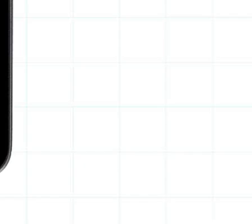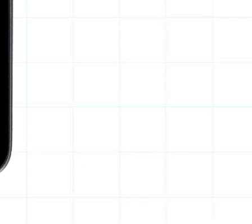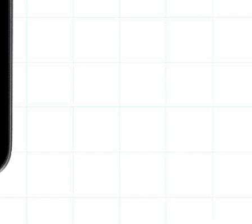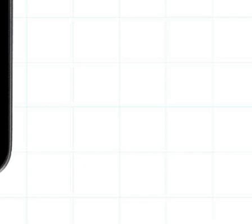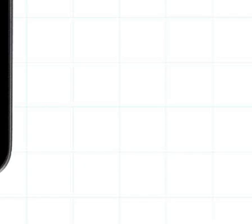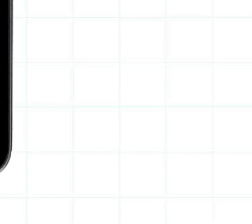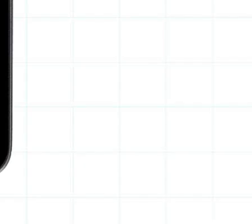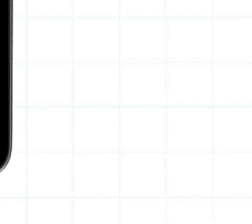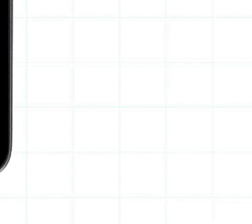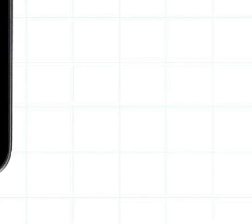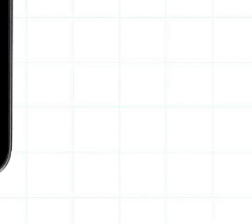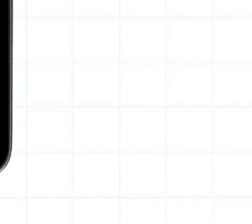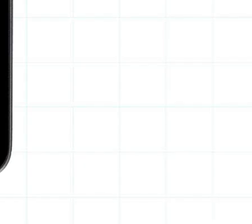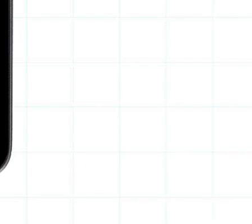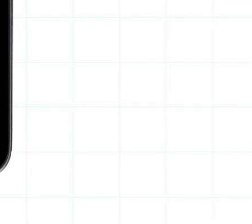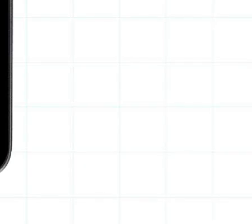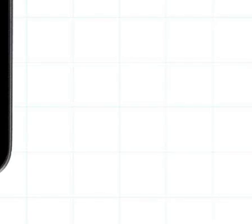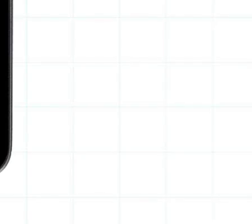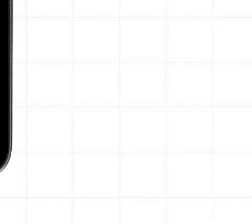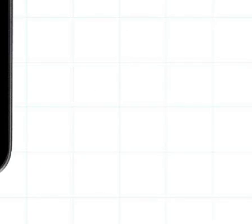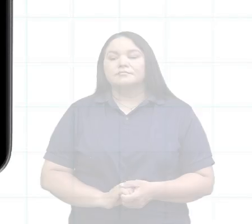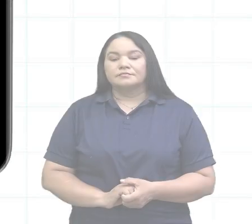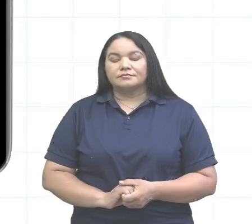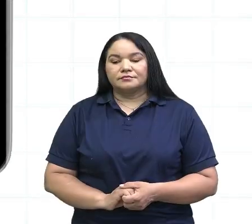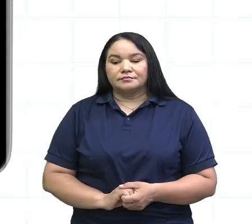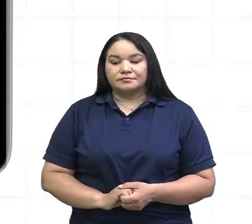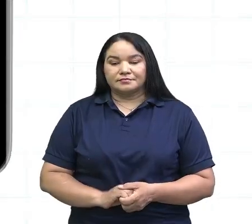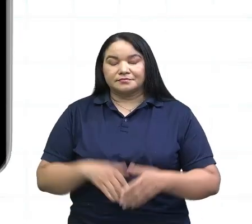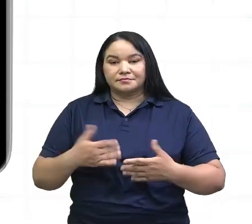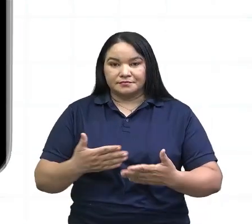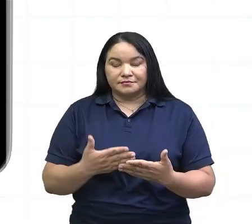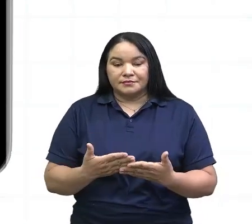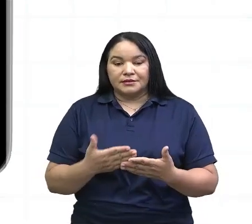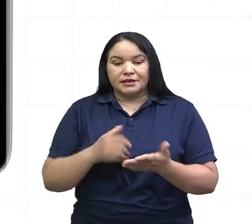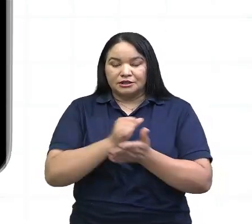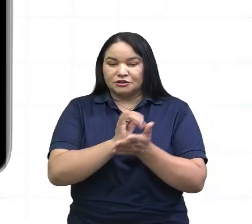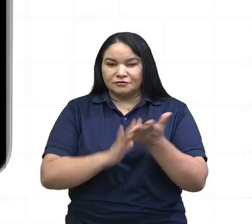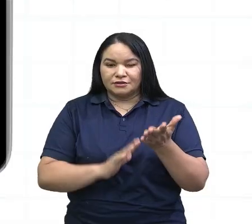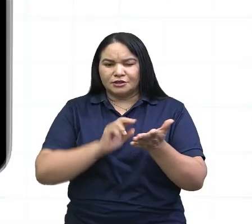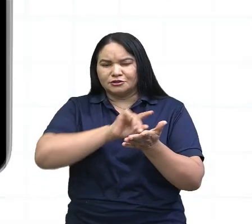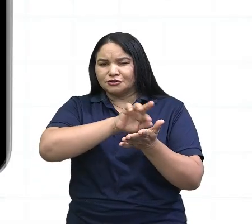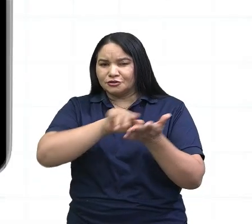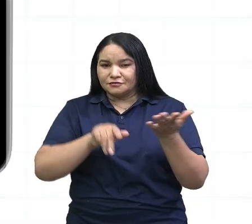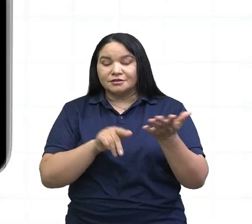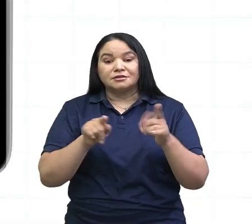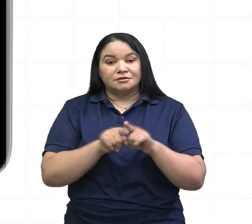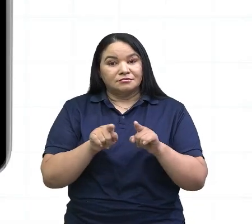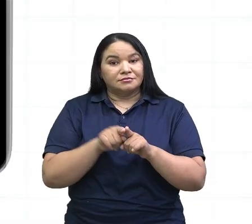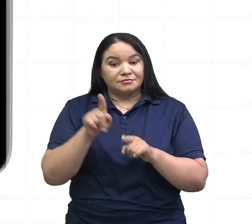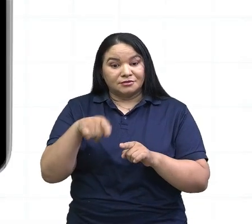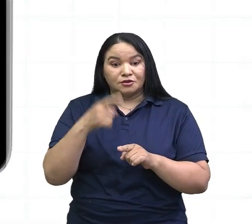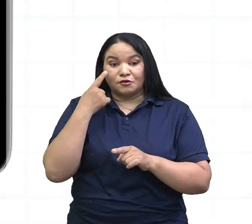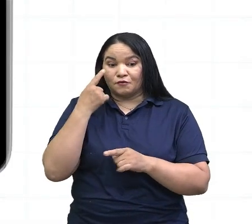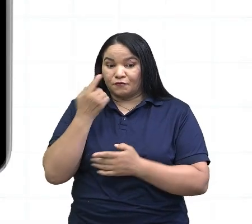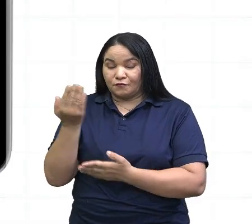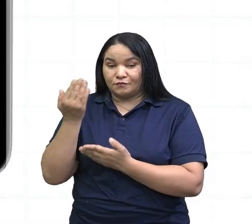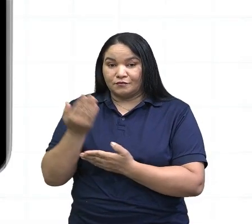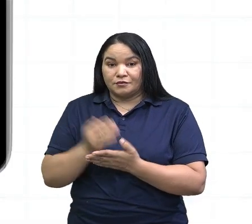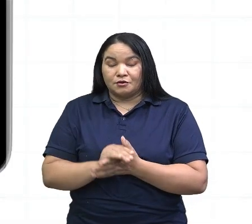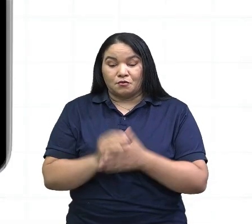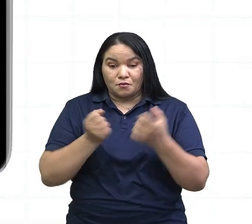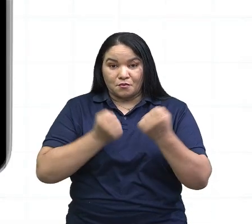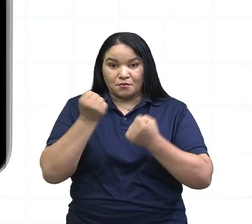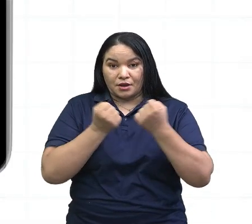agrícolas e outras atividades, como a gente observou, né, como, por exemplo, as fumaças que são lançadas pelos carros, tá